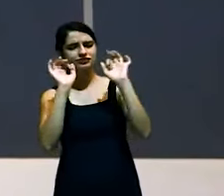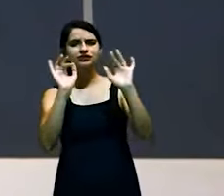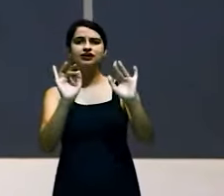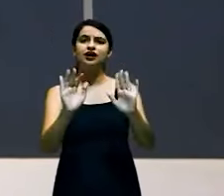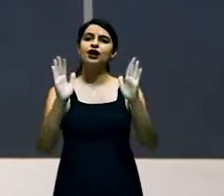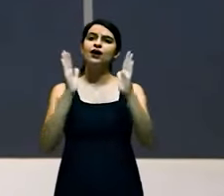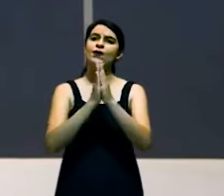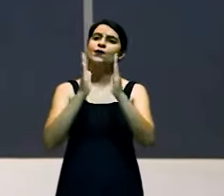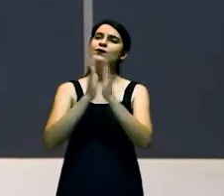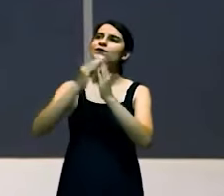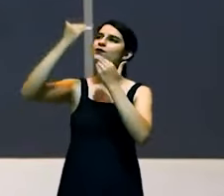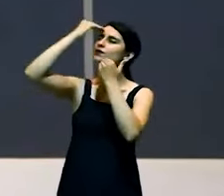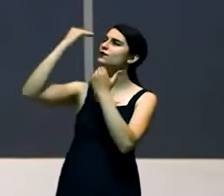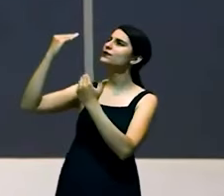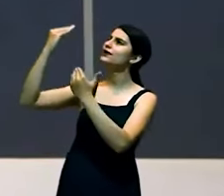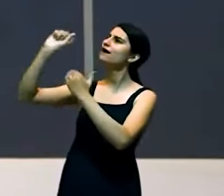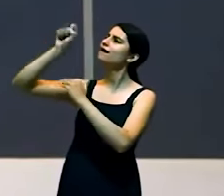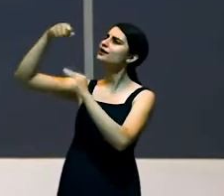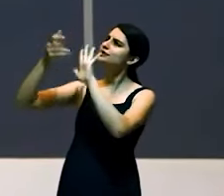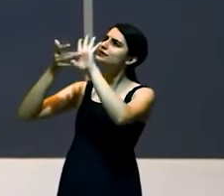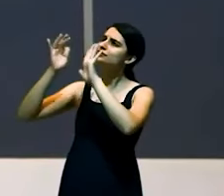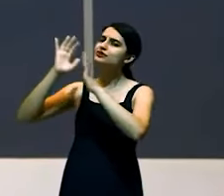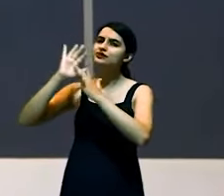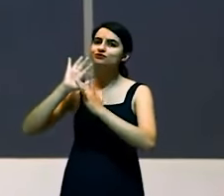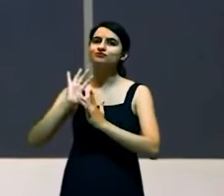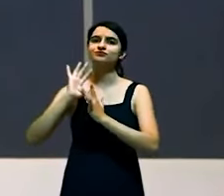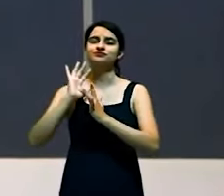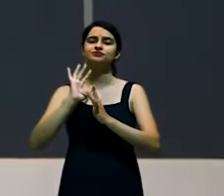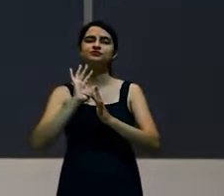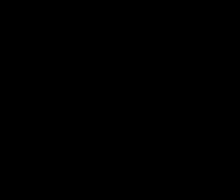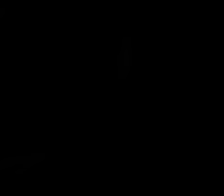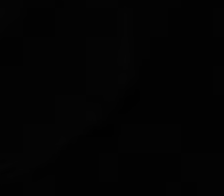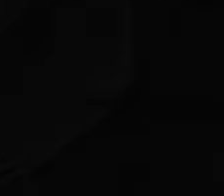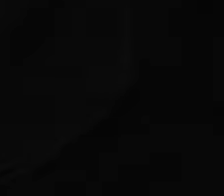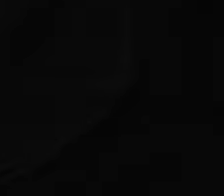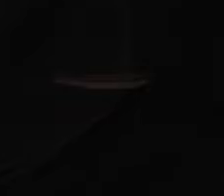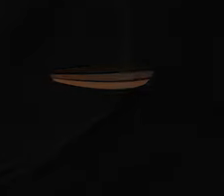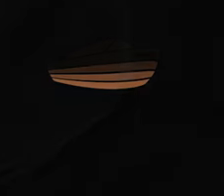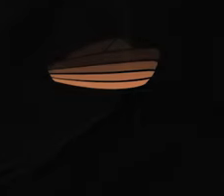e somos agradecidos no nome de Jesus.